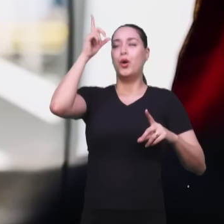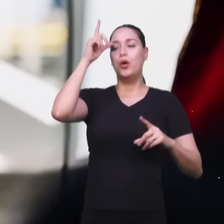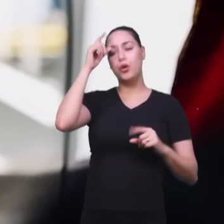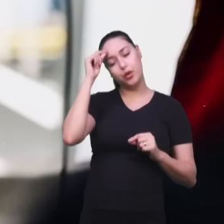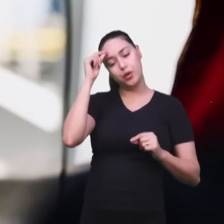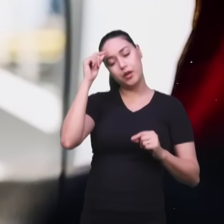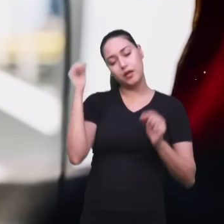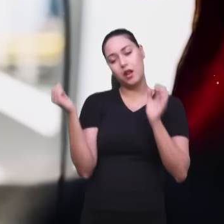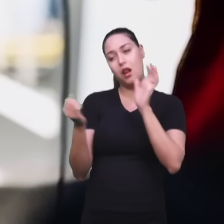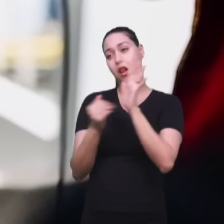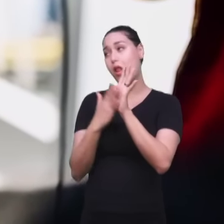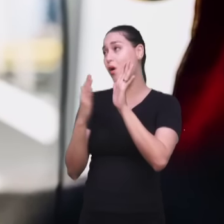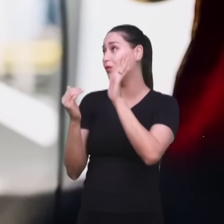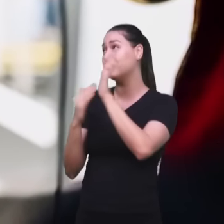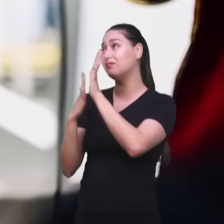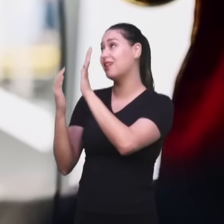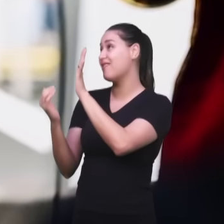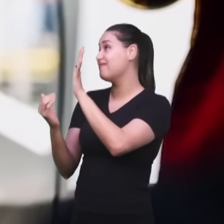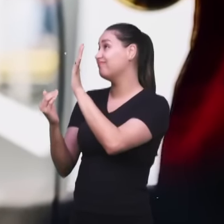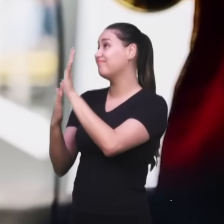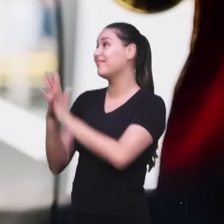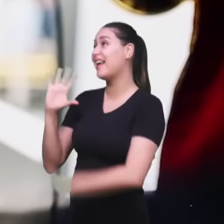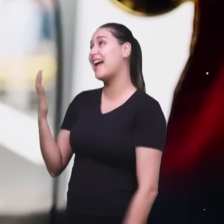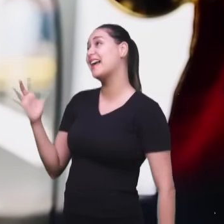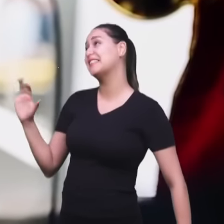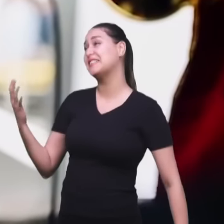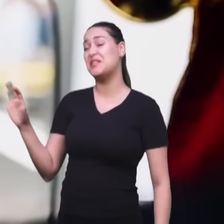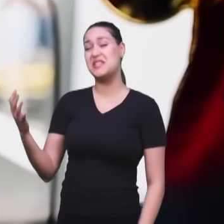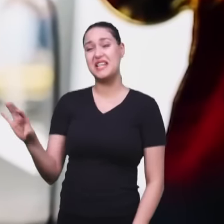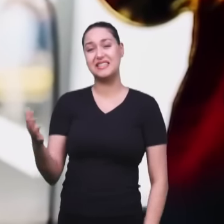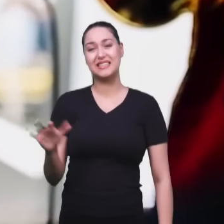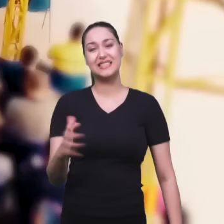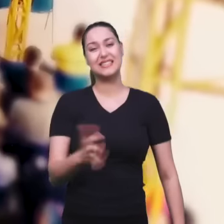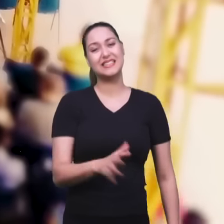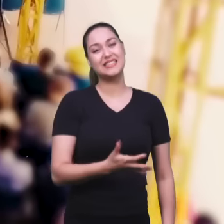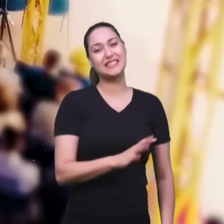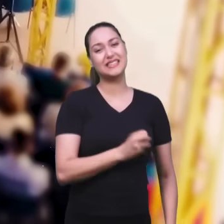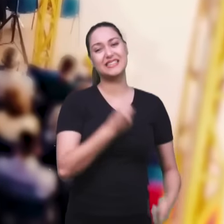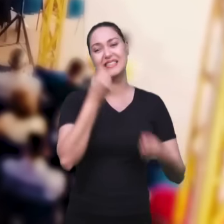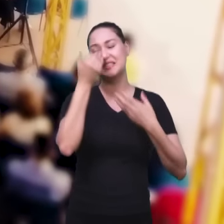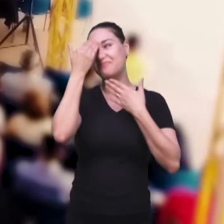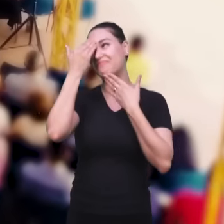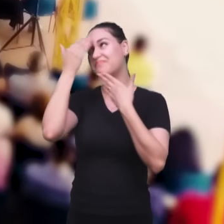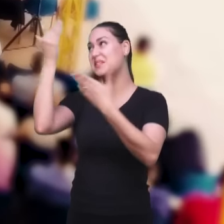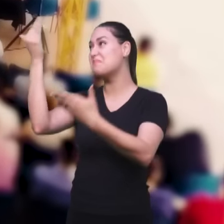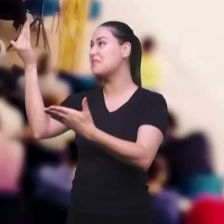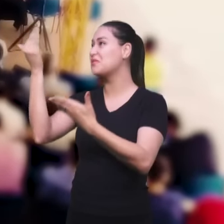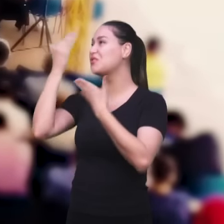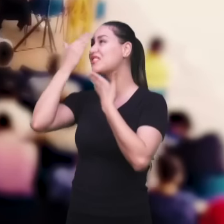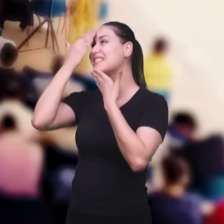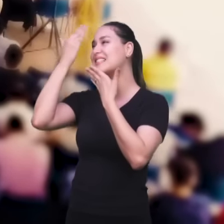Agora vem dizer